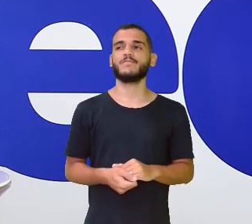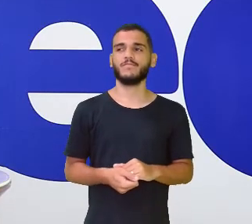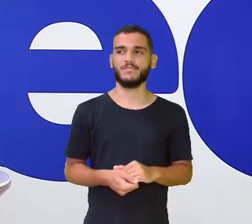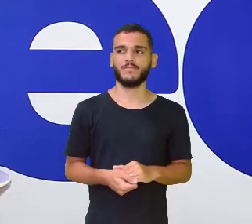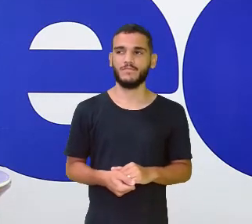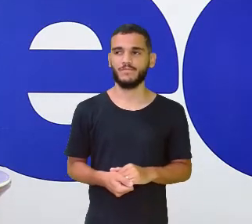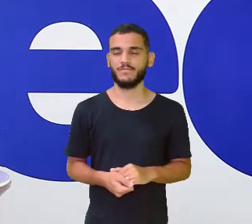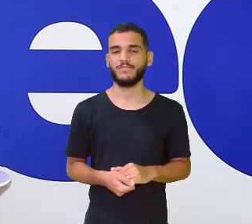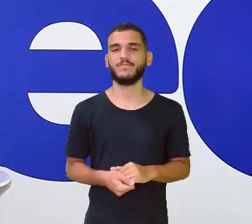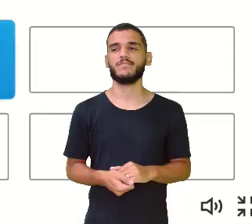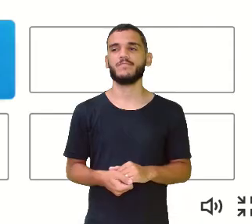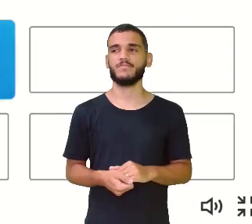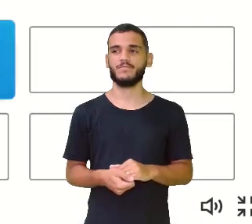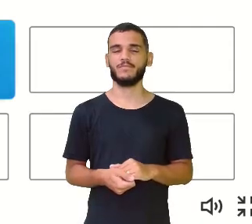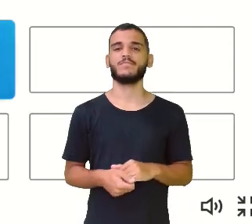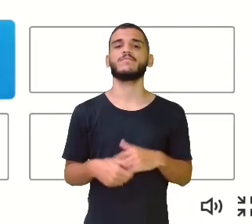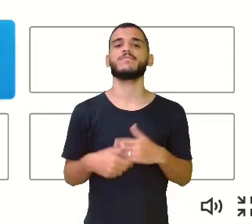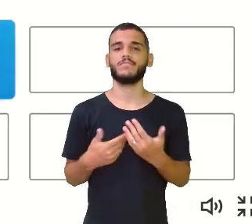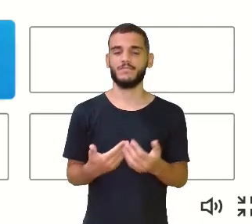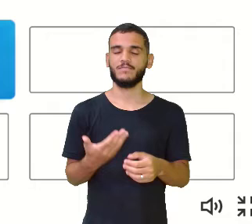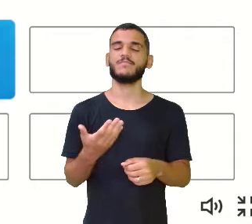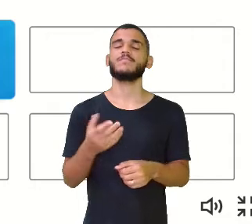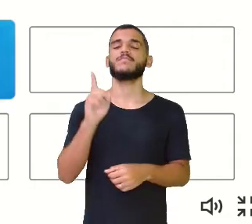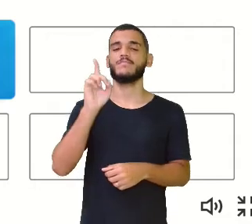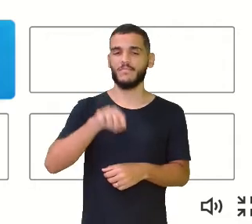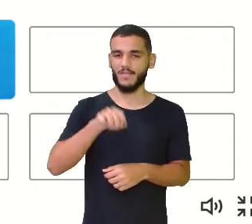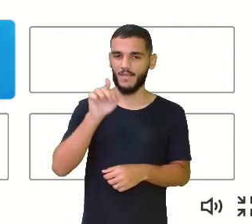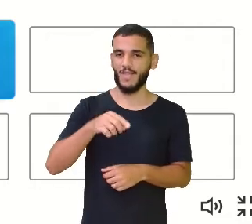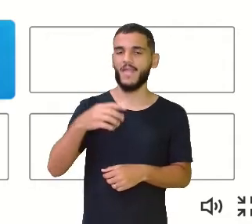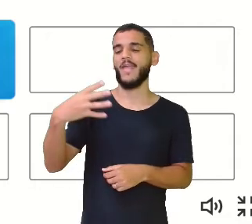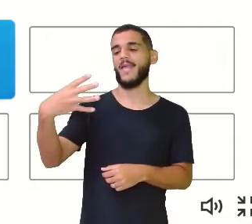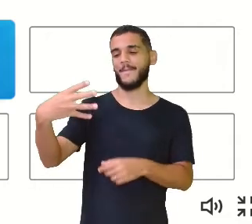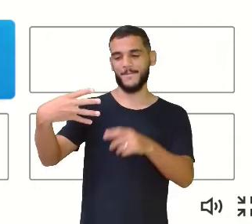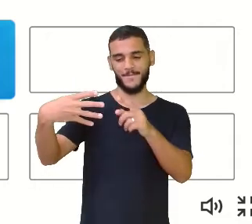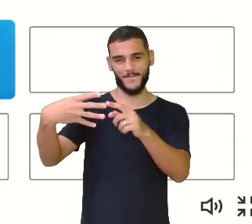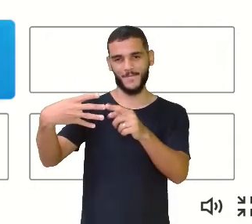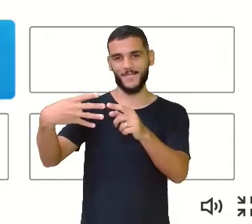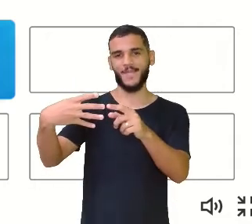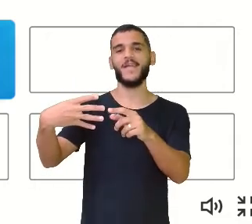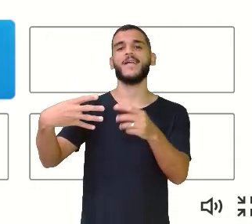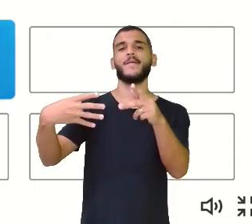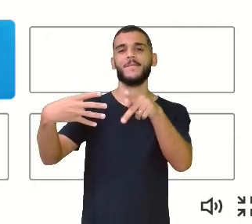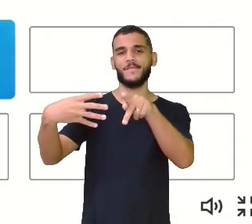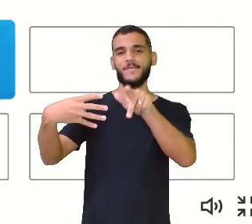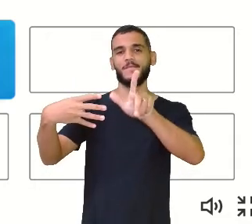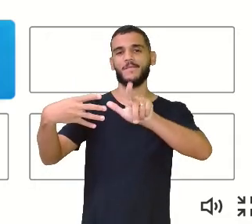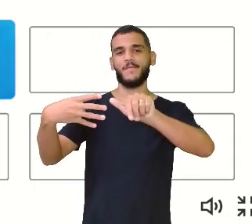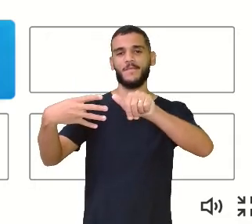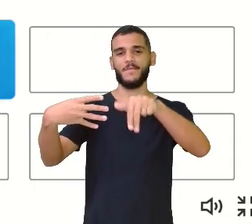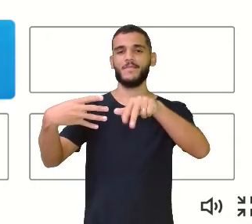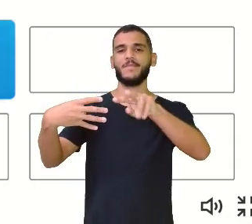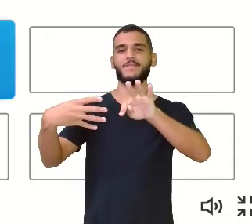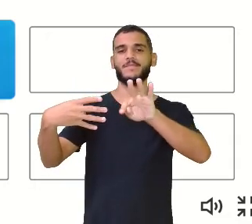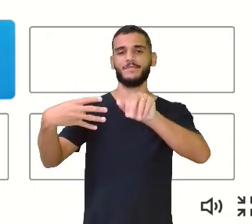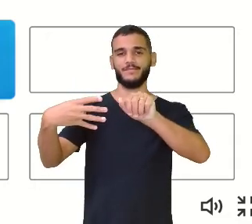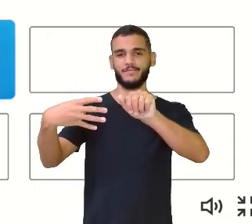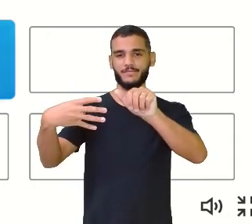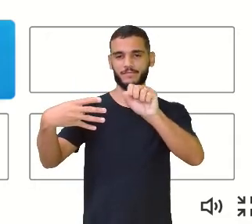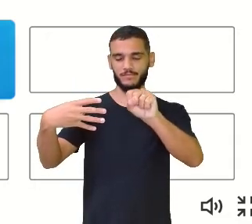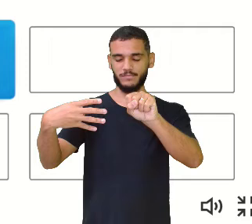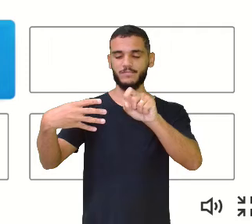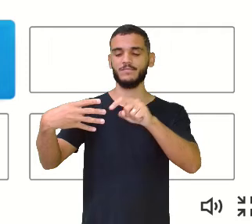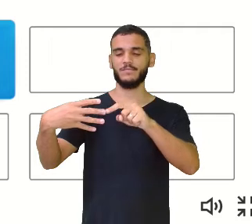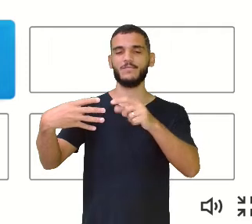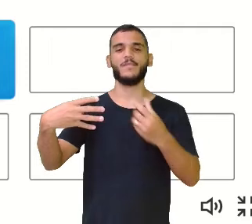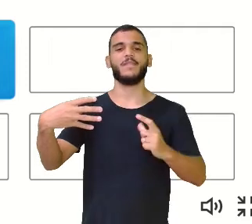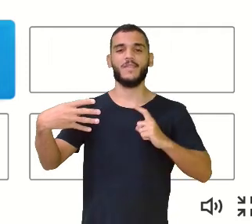abiótico. Plantas. Aqui. Biótico, sim. Eu entendi. Sim, biótico. Então, e a luz? São seres